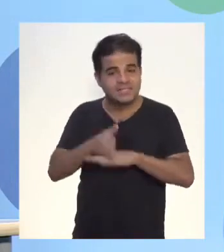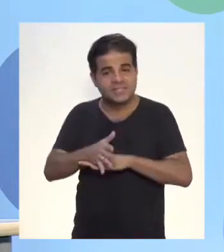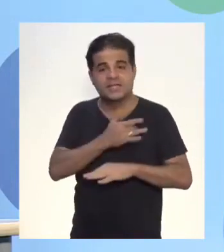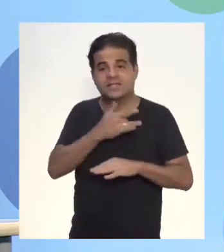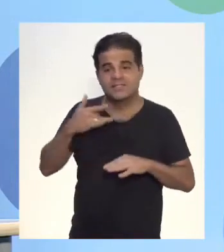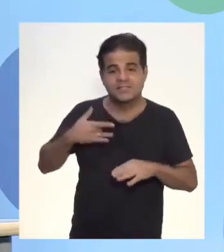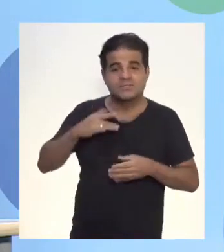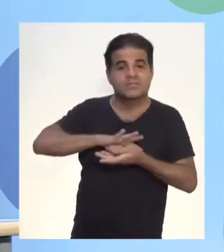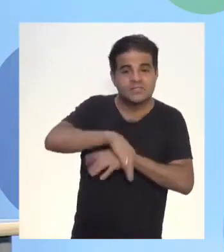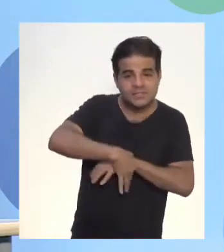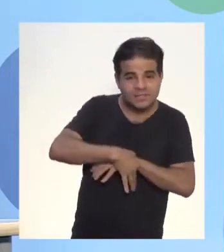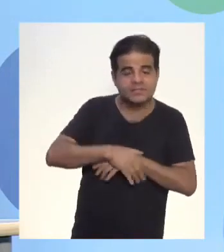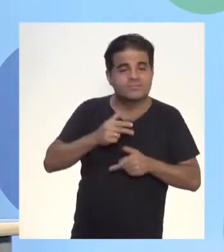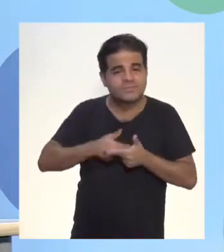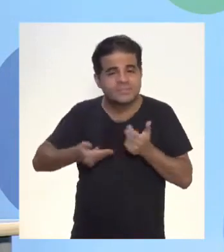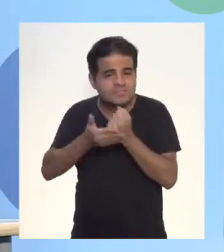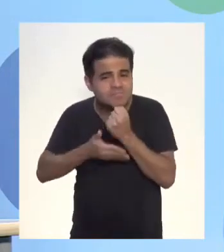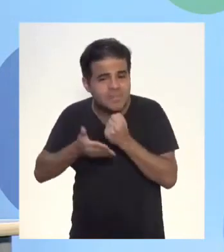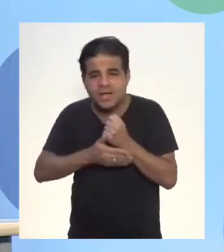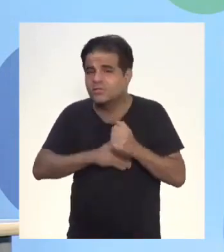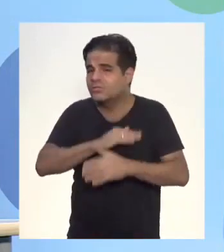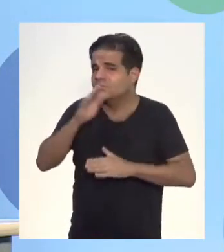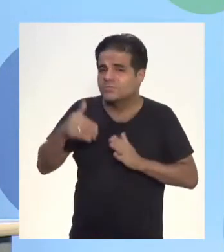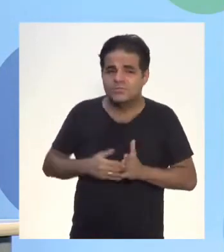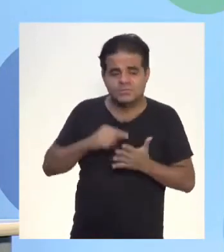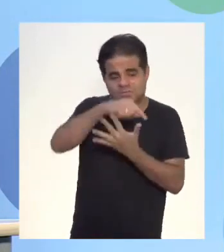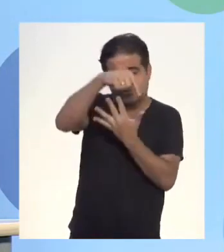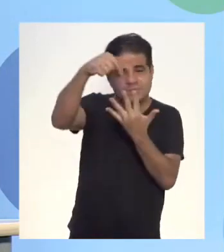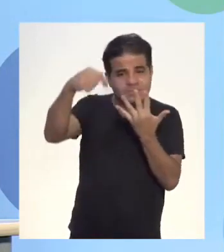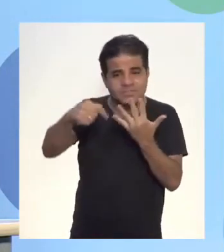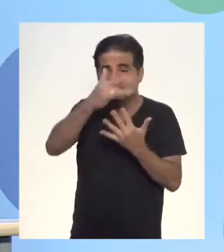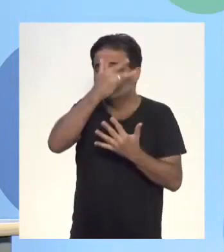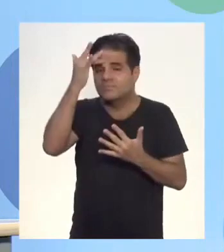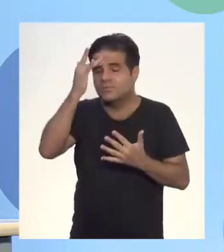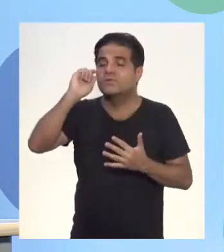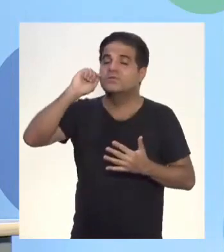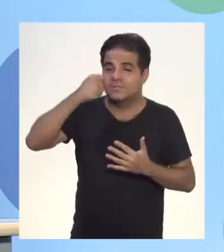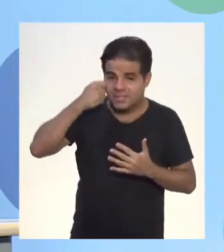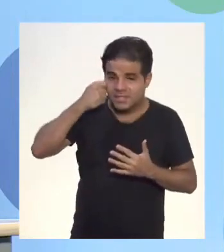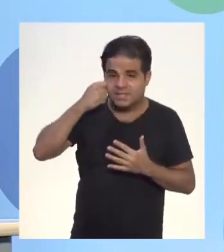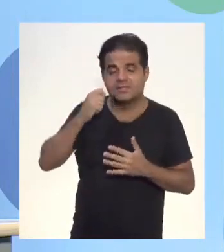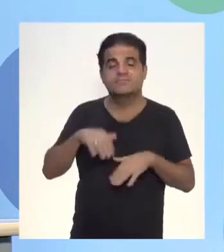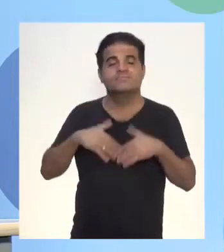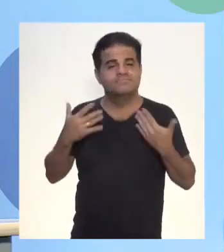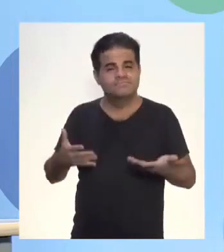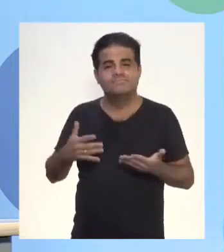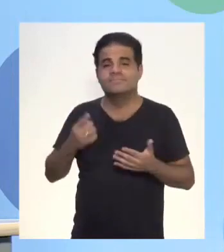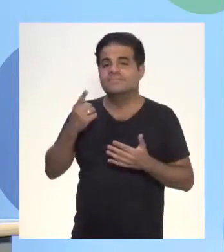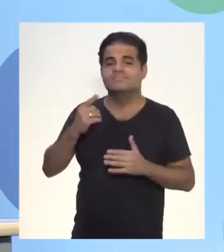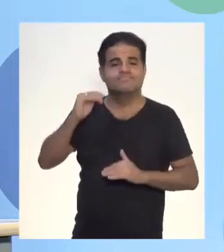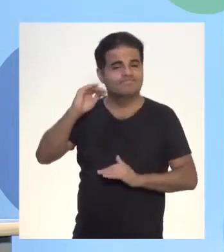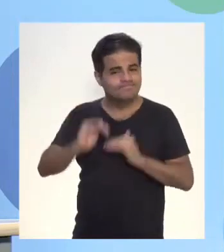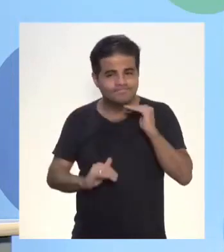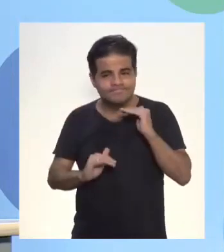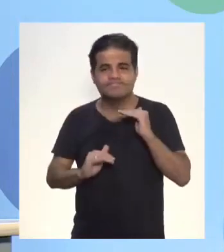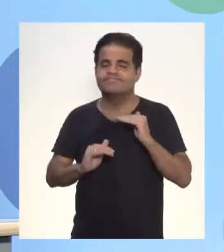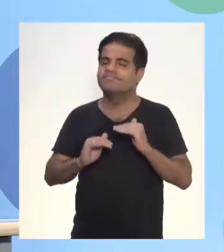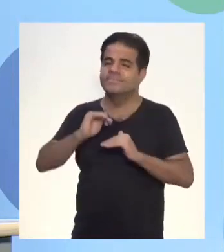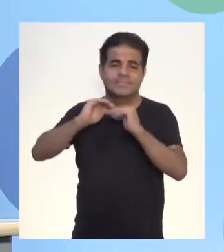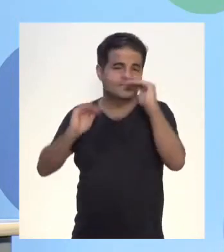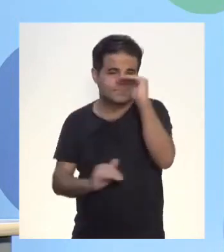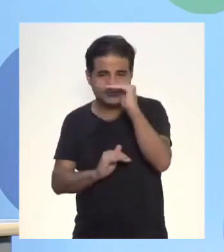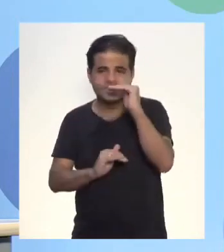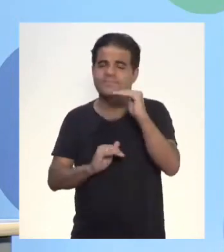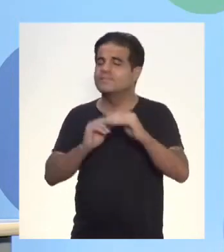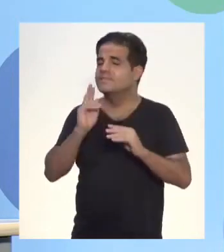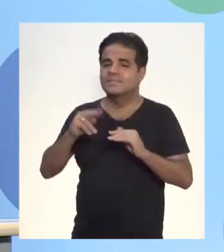à segurança, saneamento básico. Em todos esses níveis, as pessoas negras estão em situação de desvantagem em relação às pessoas